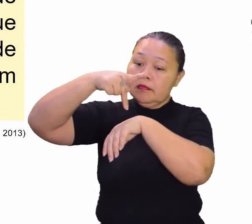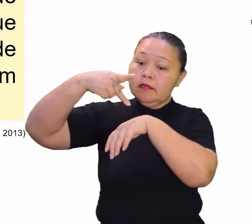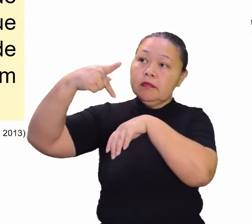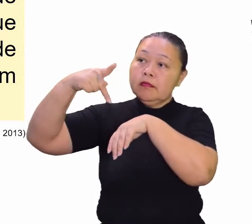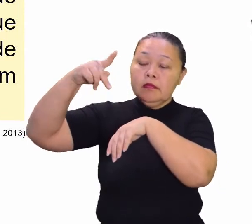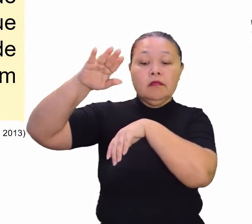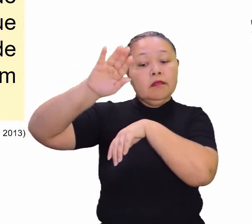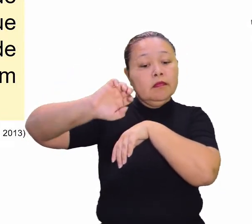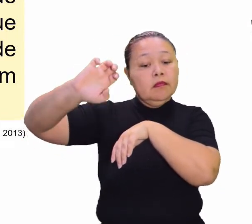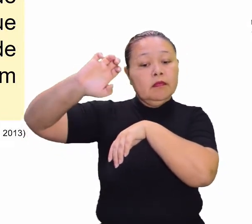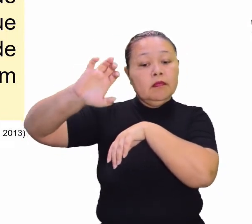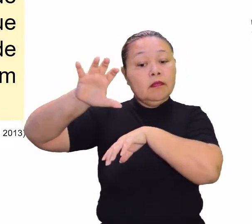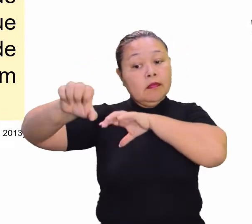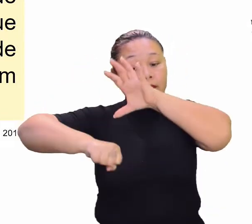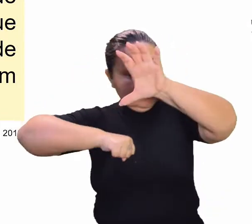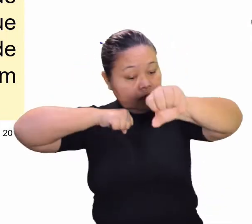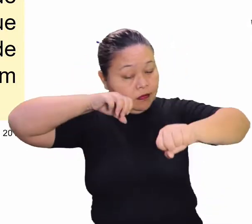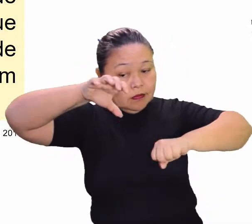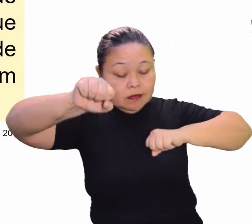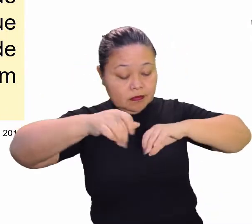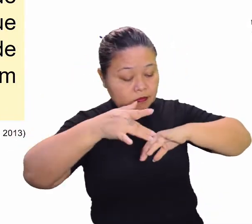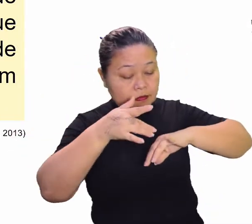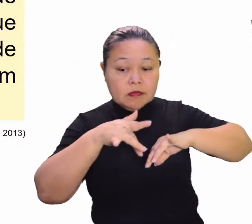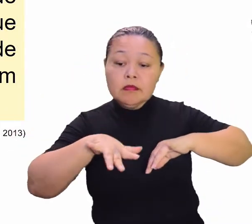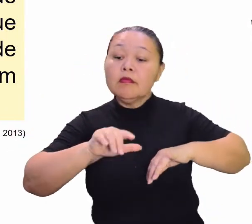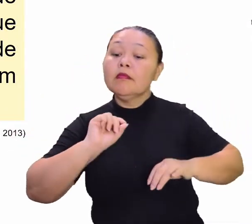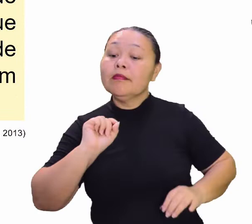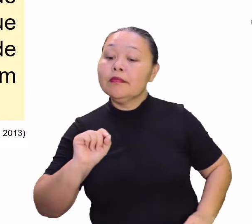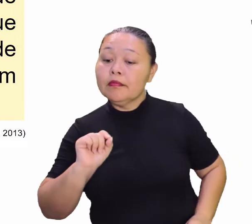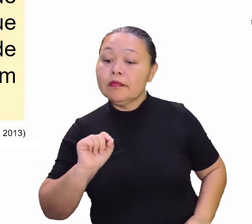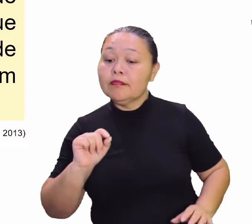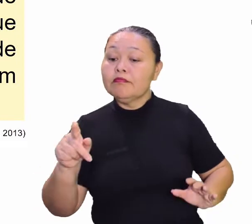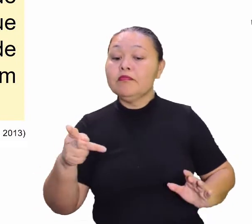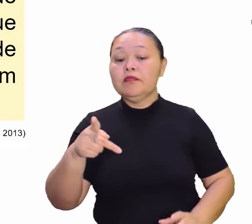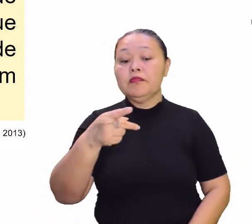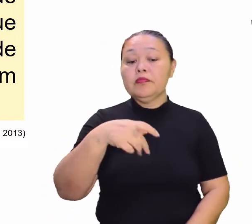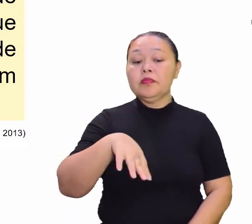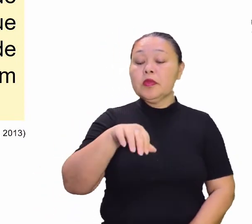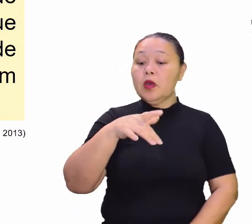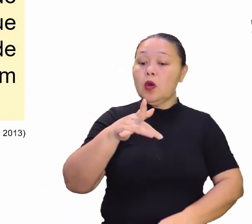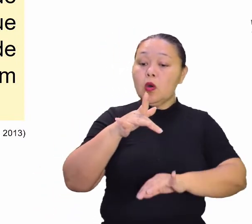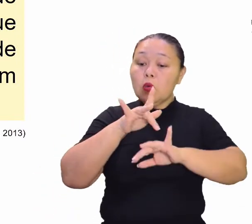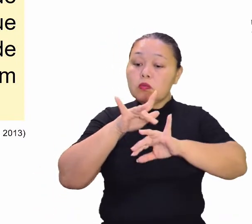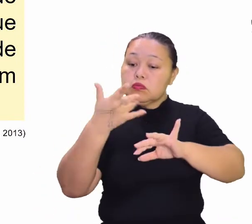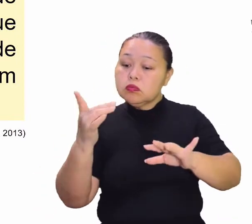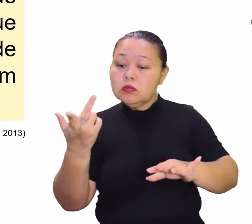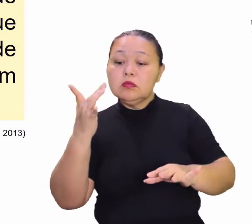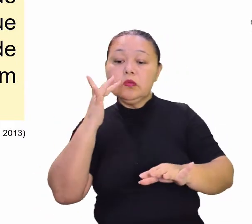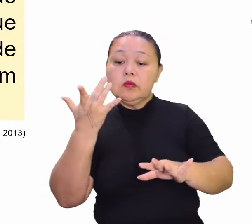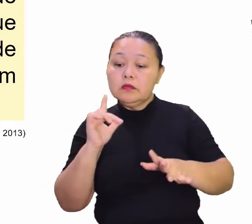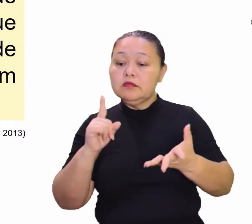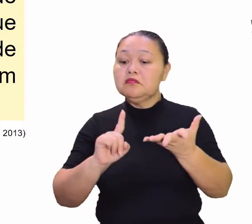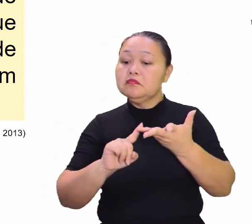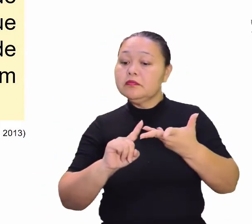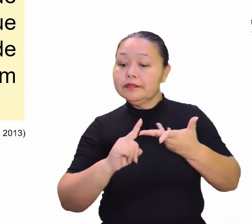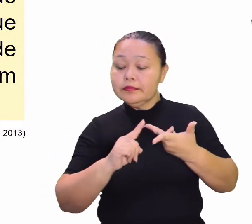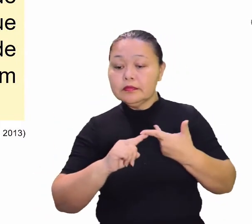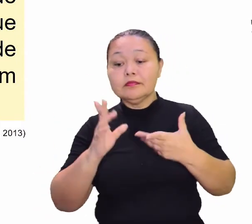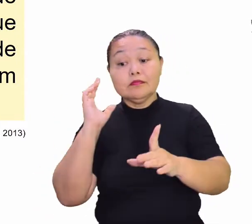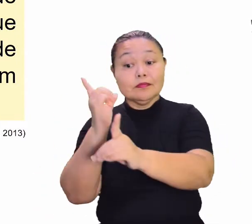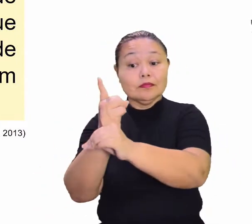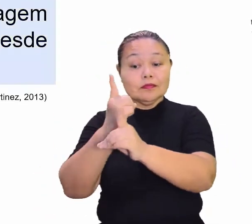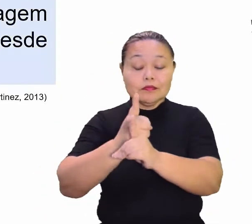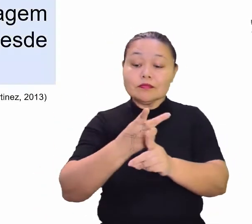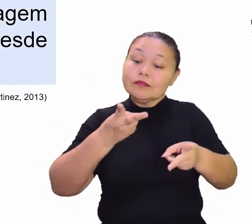de quê? De suas riquezas que encontraram nelas. É isso? Muito bem.